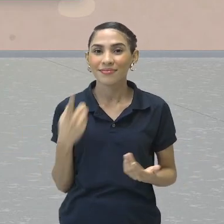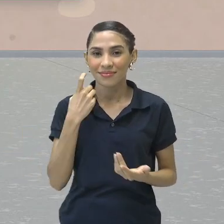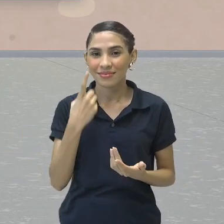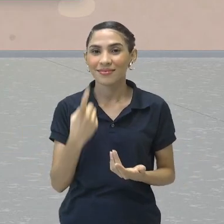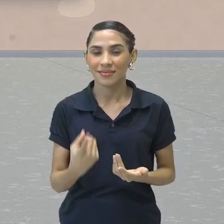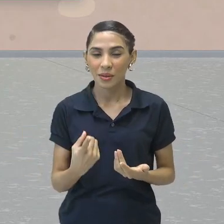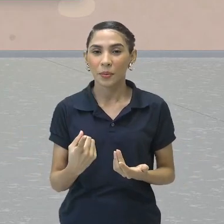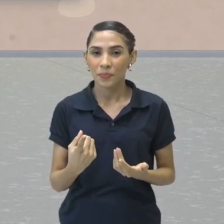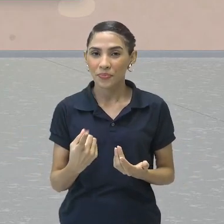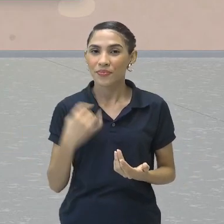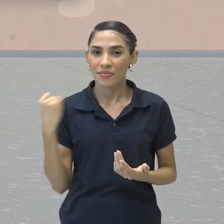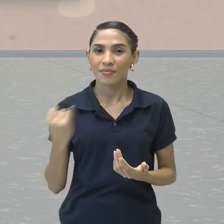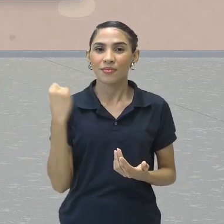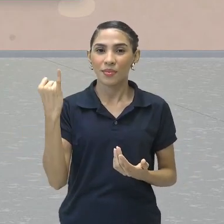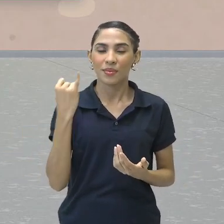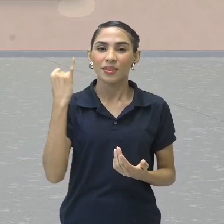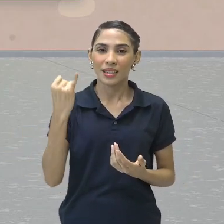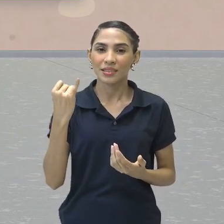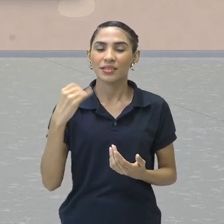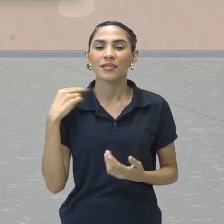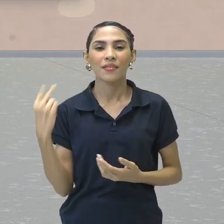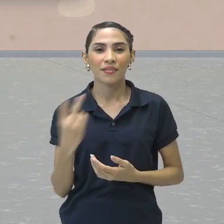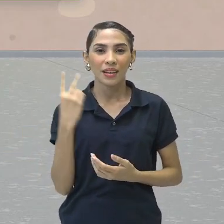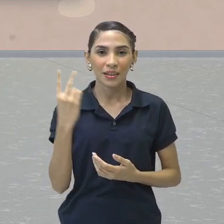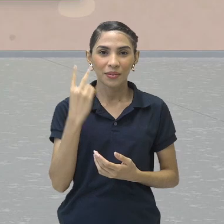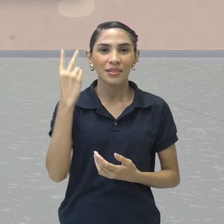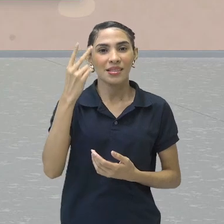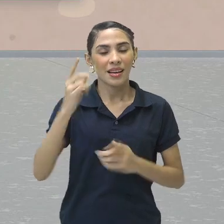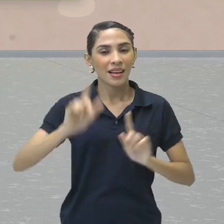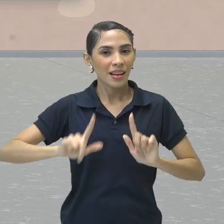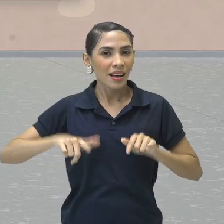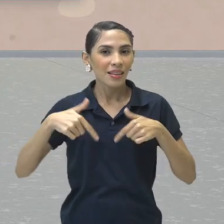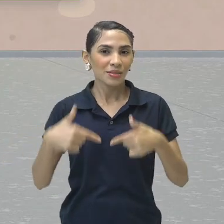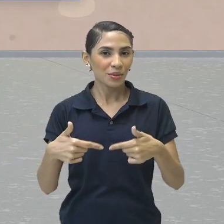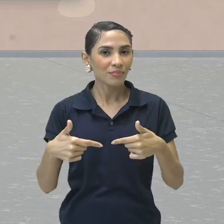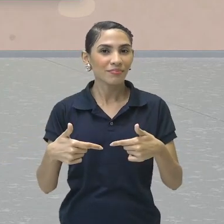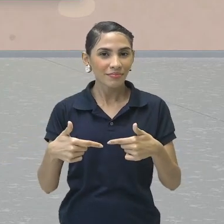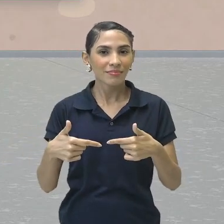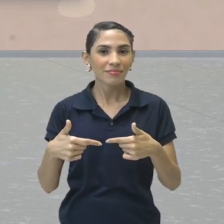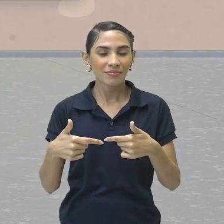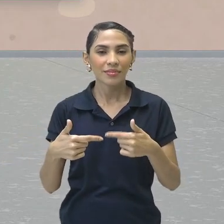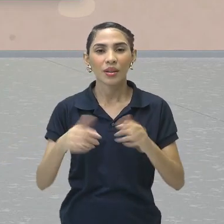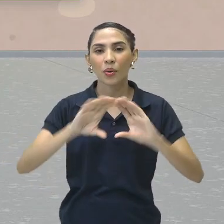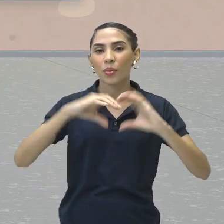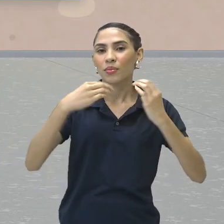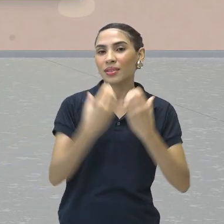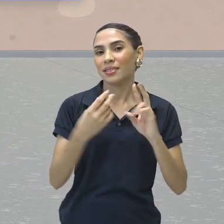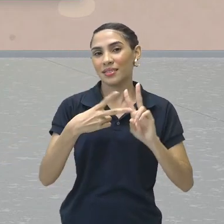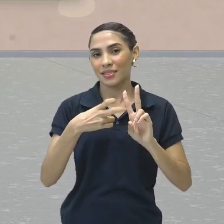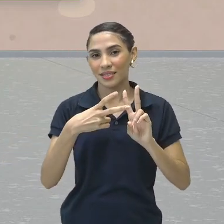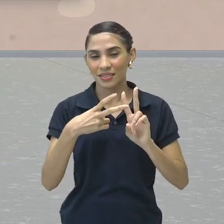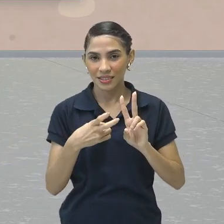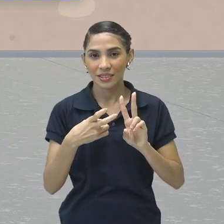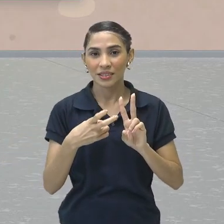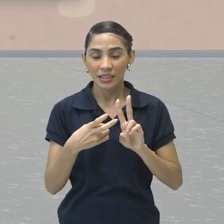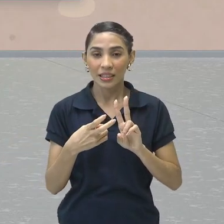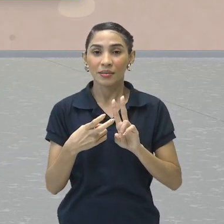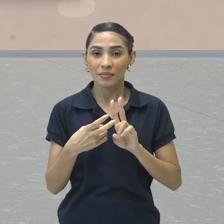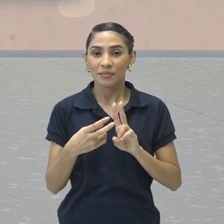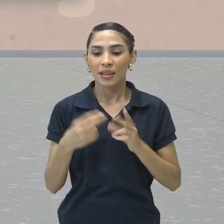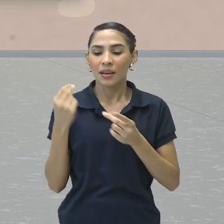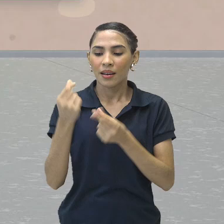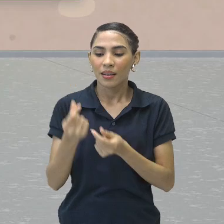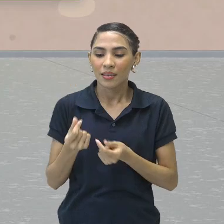né, o quanto que é importante valorizar essas ações, né, que foram tomadas por comunidades ali que estavam